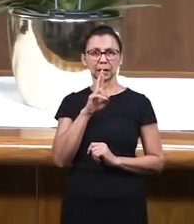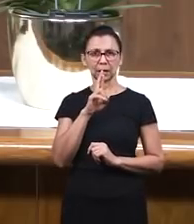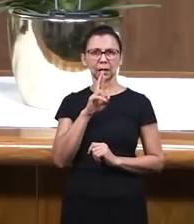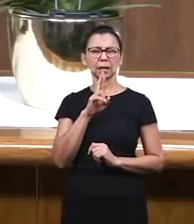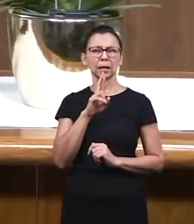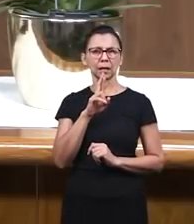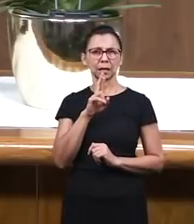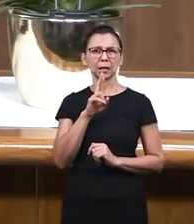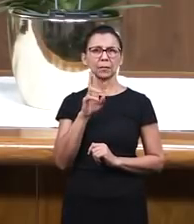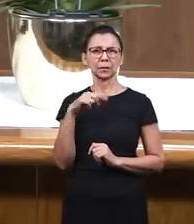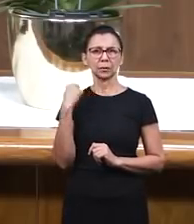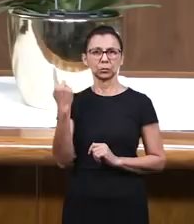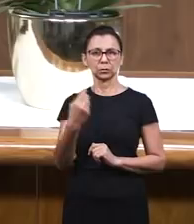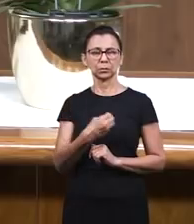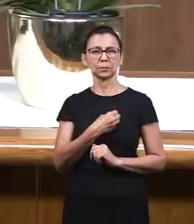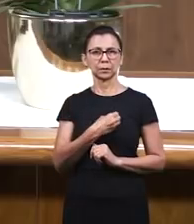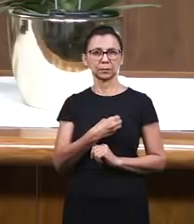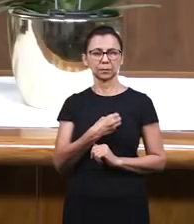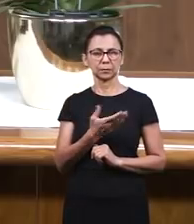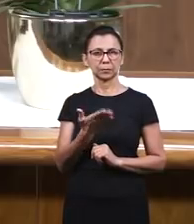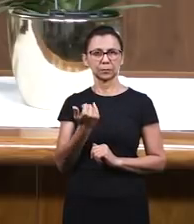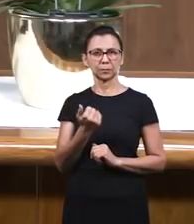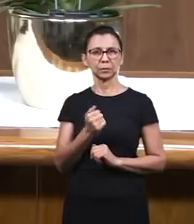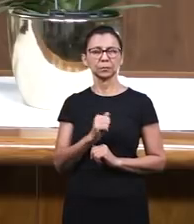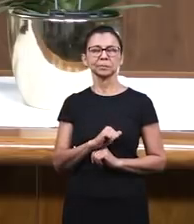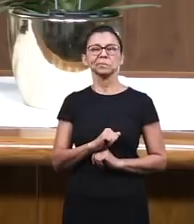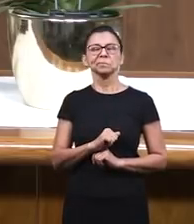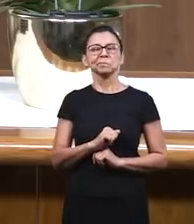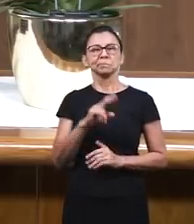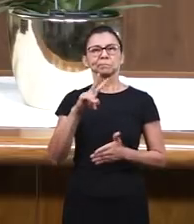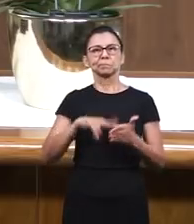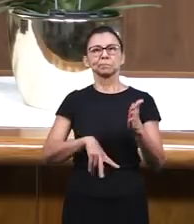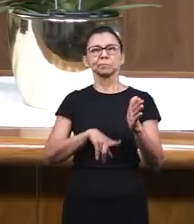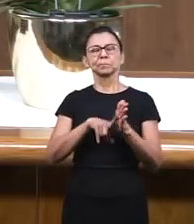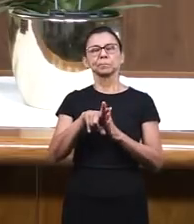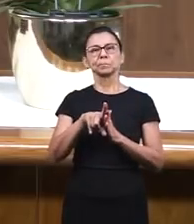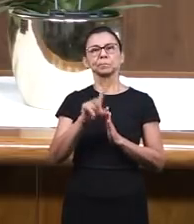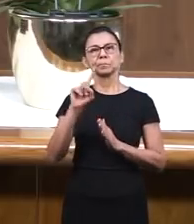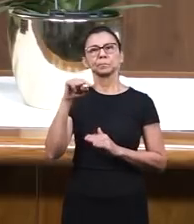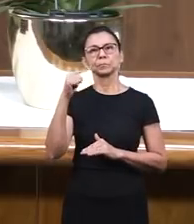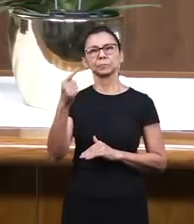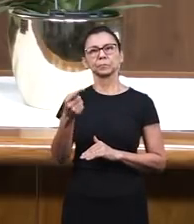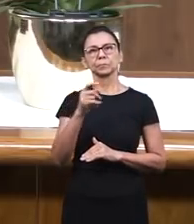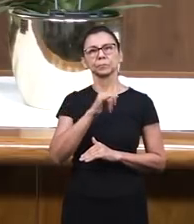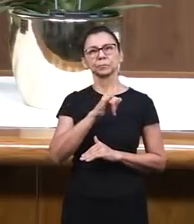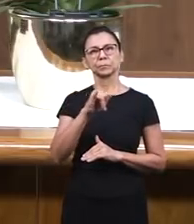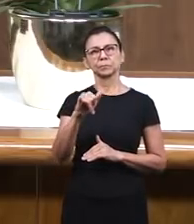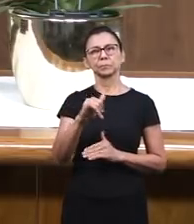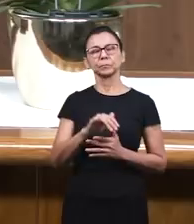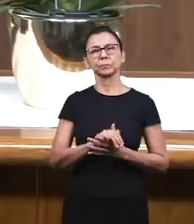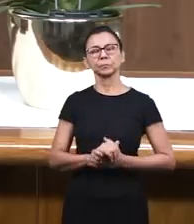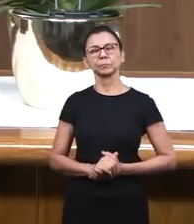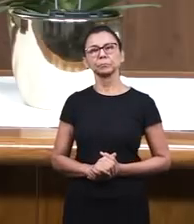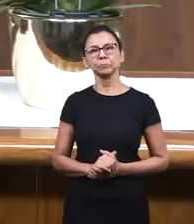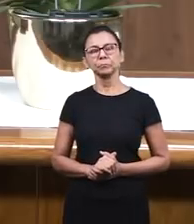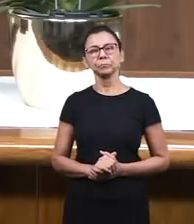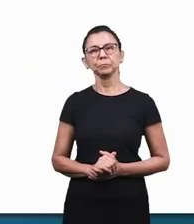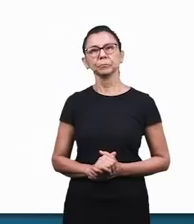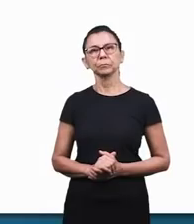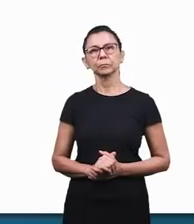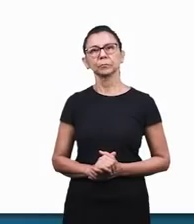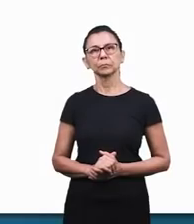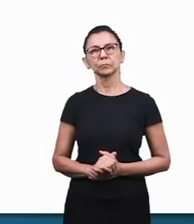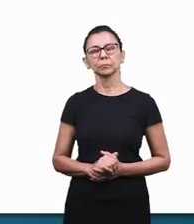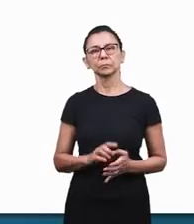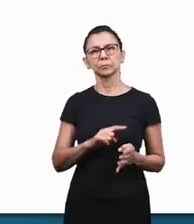para que todos pudessem participar dessa programação. Vamos ler a pergunta e, na sequência, informar quem enviou e de onde. Muito